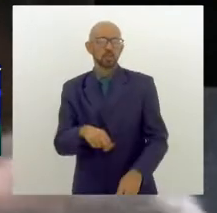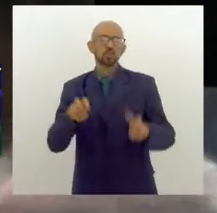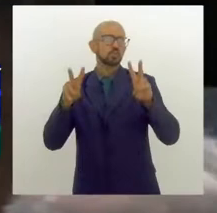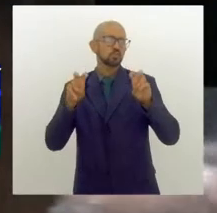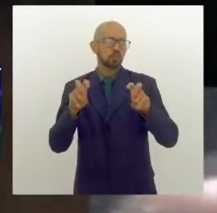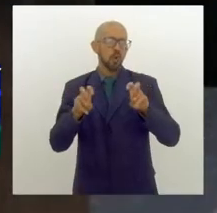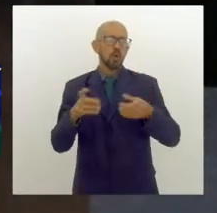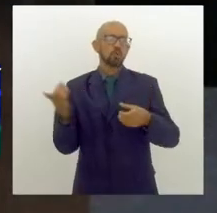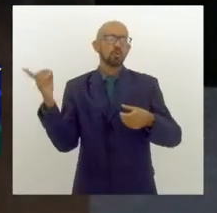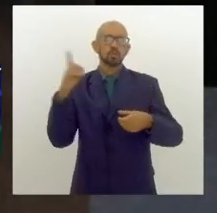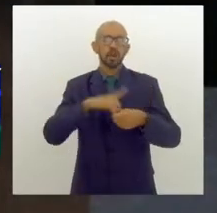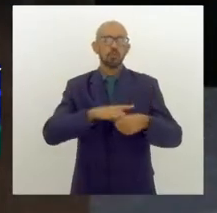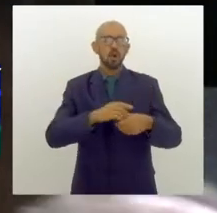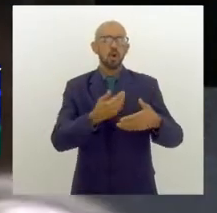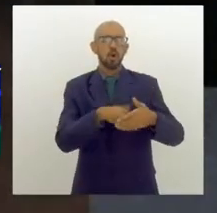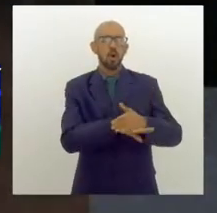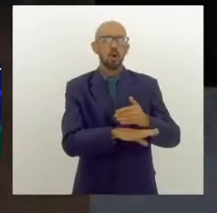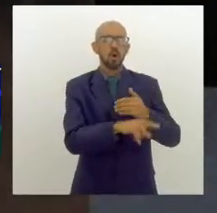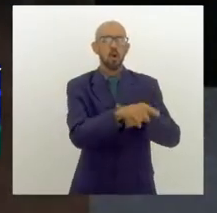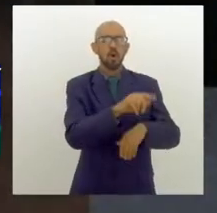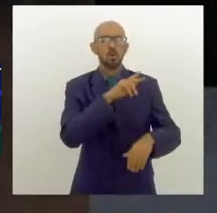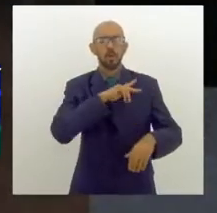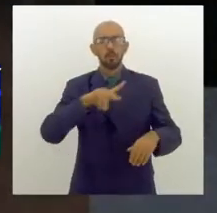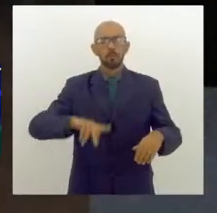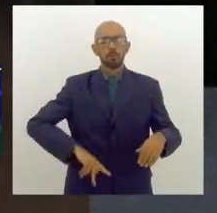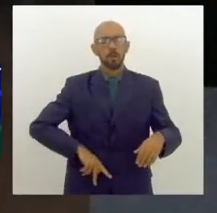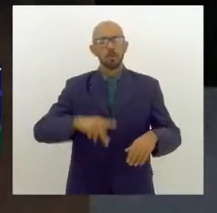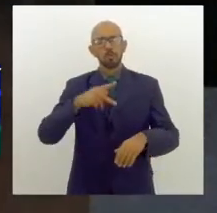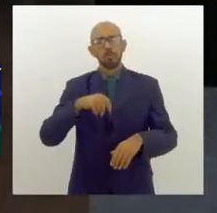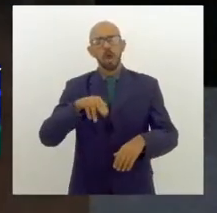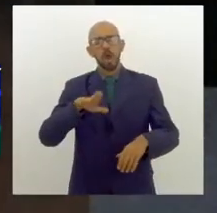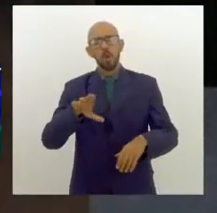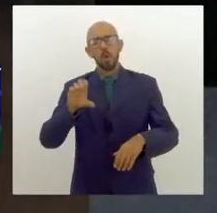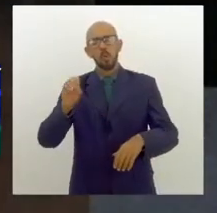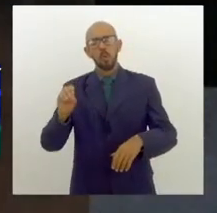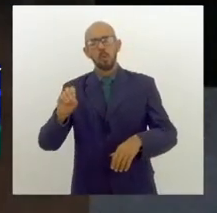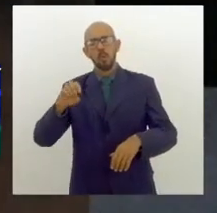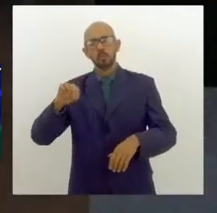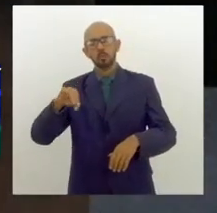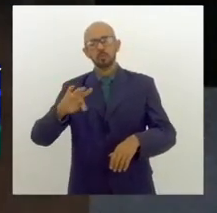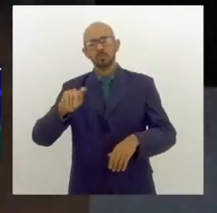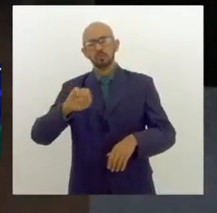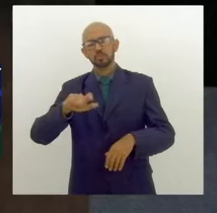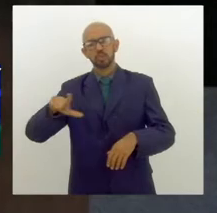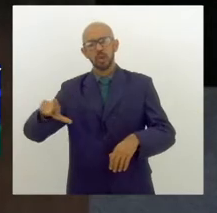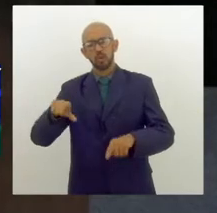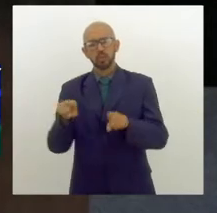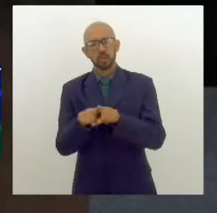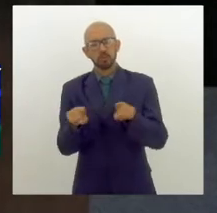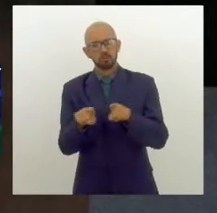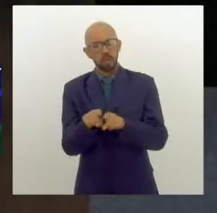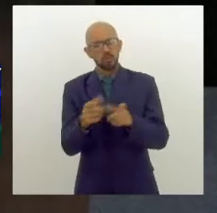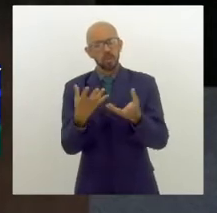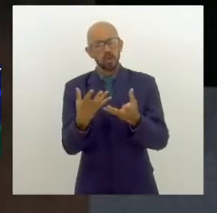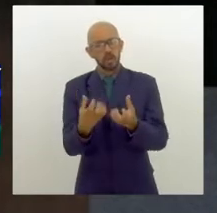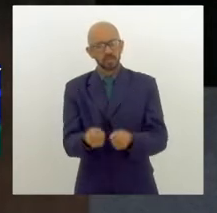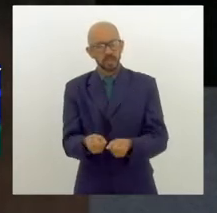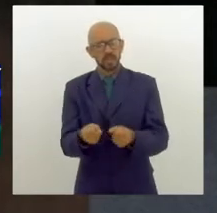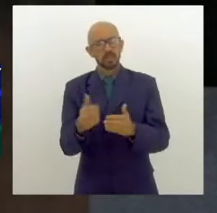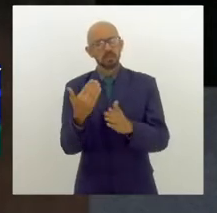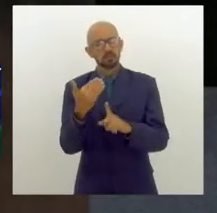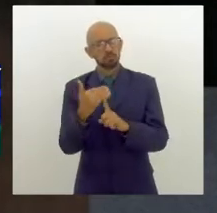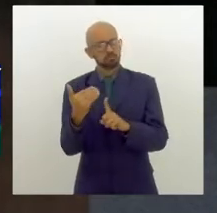ao fundo enviado pelo presidente Paulo Michel, bem como foram acolhidas parcialmente